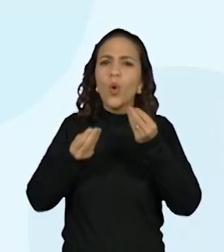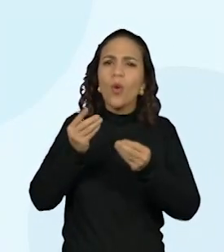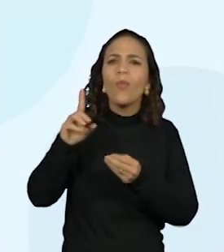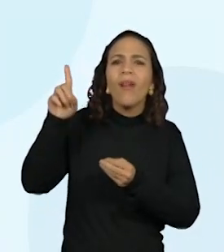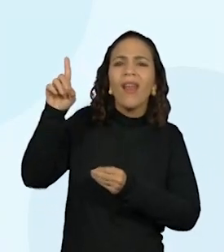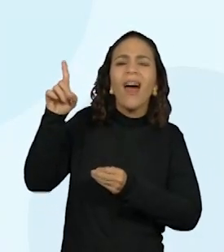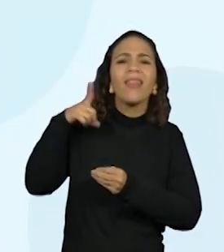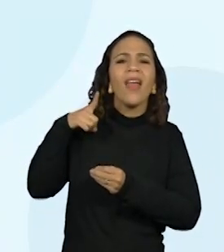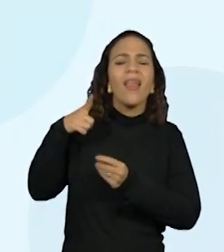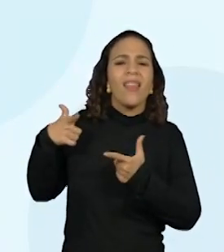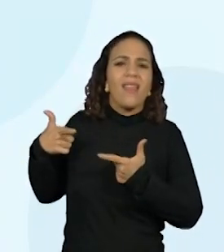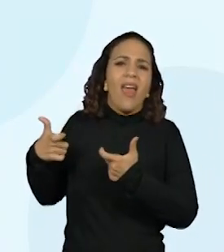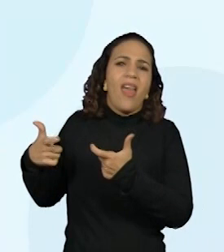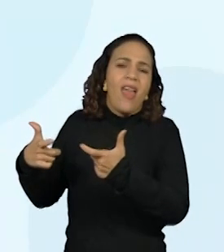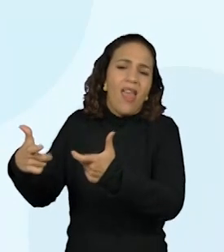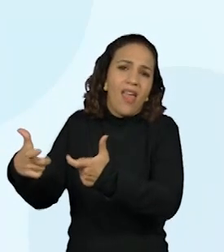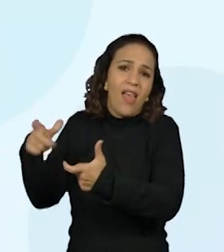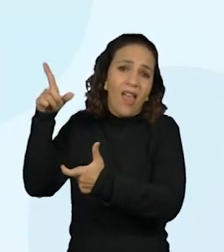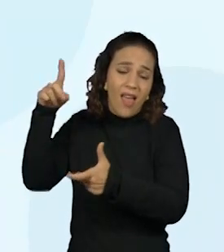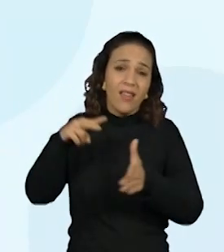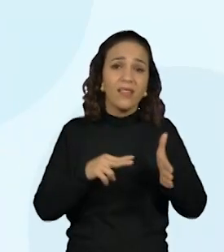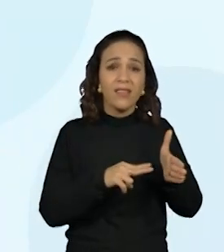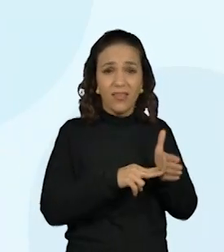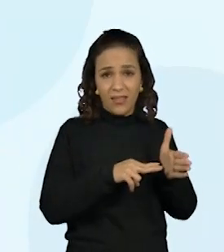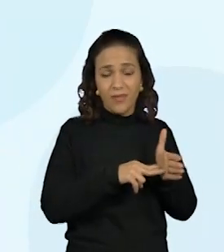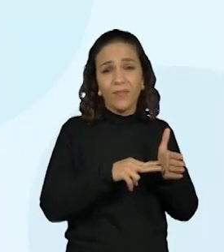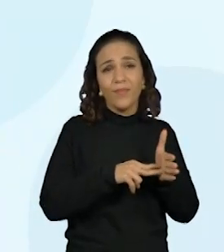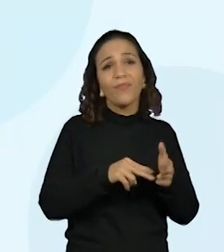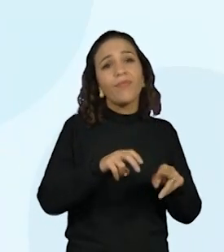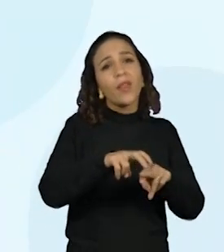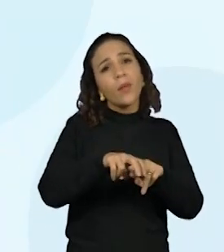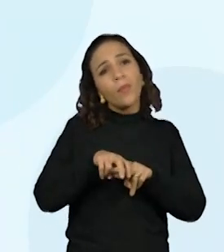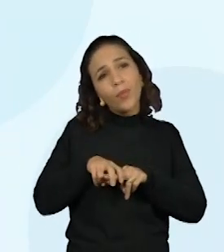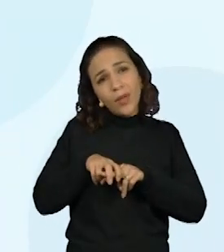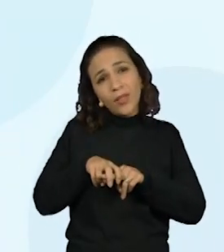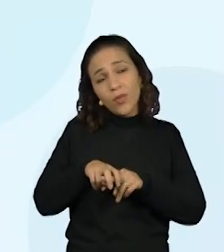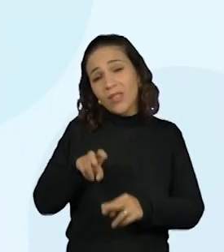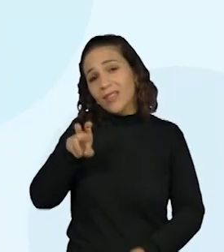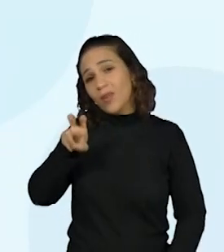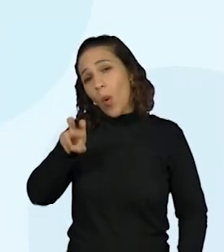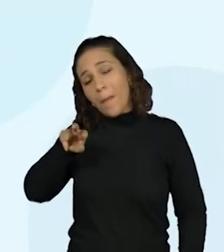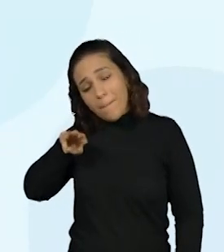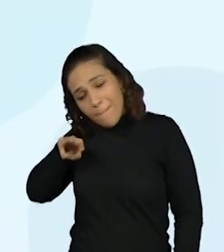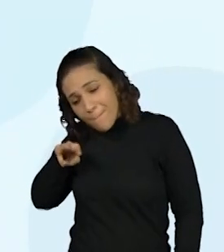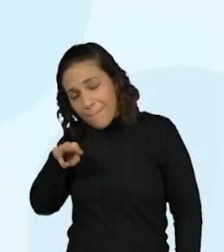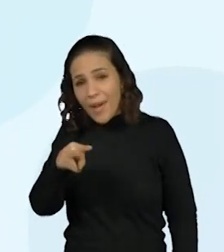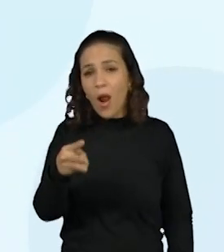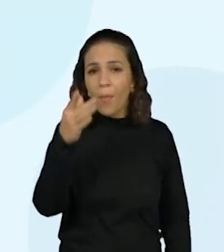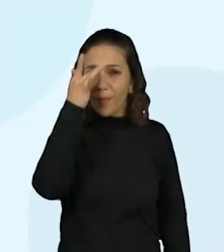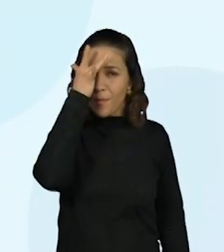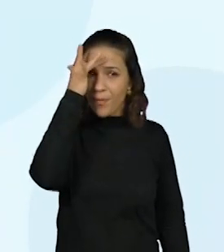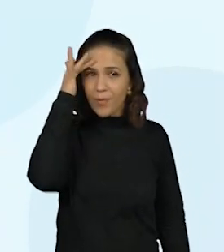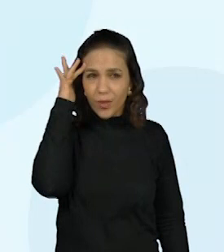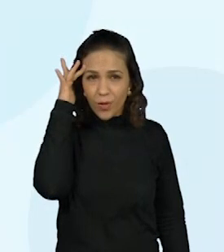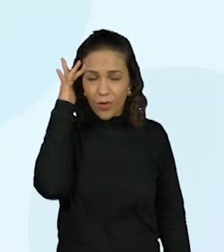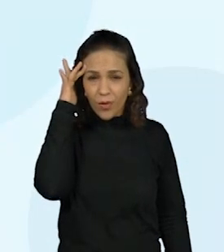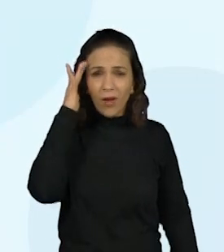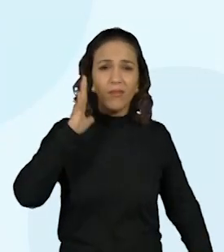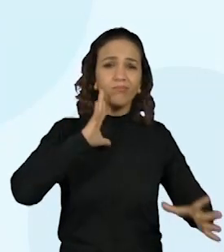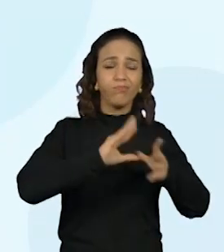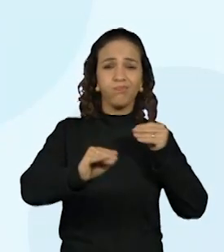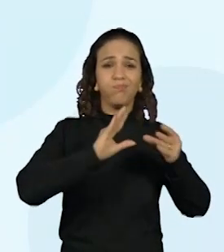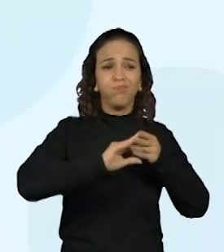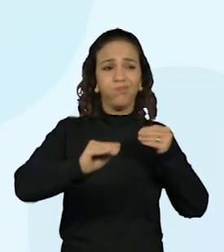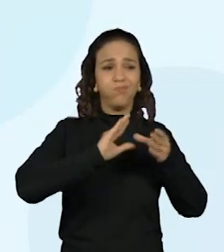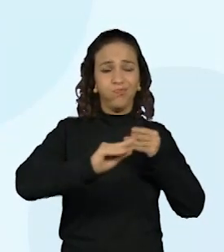o conflito na Síria, que fez com que cerca de 5 milhões de pessoas